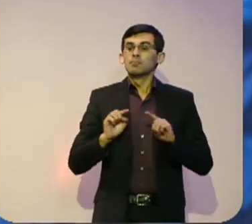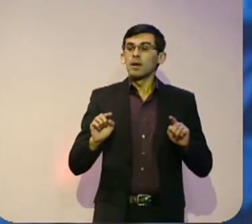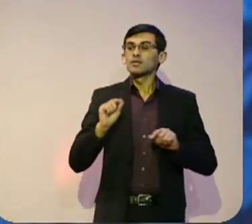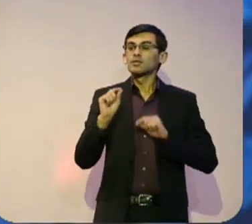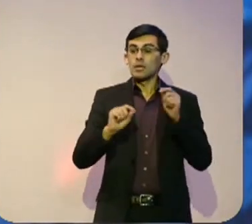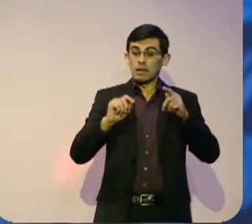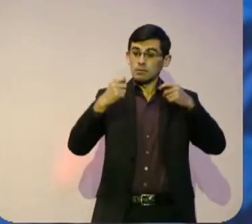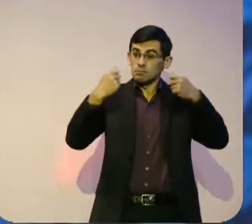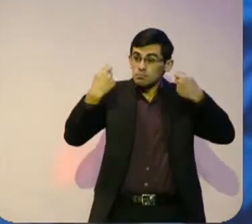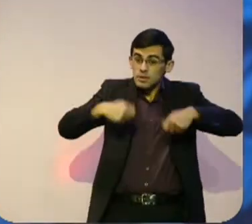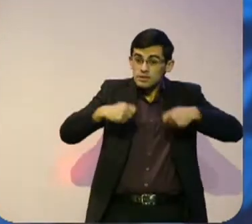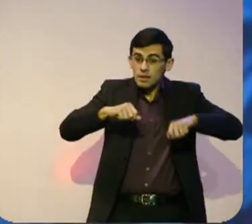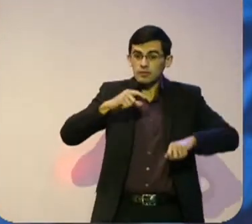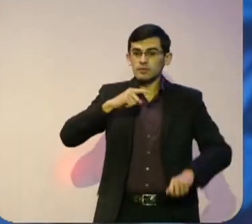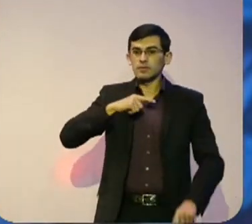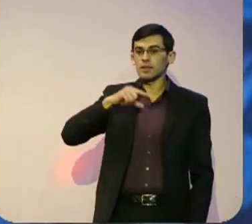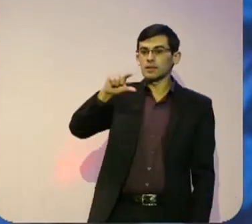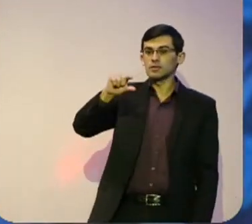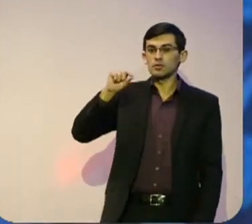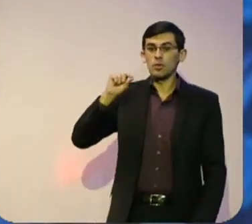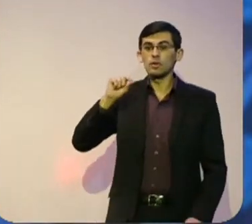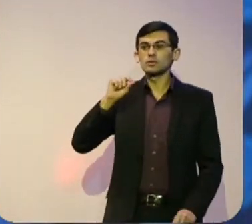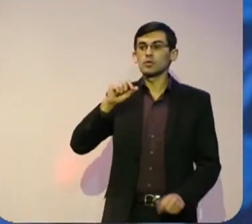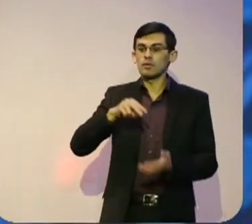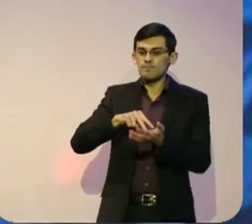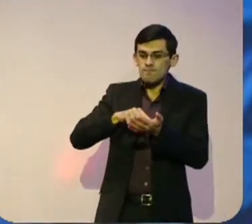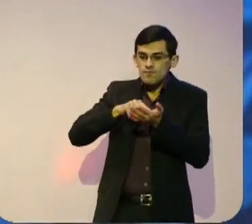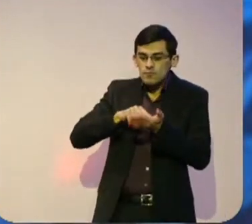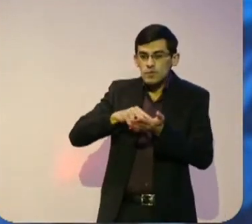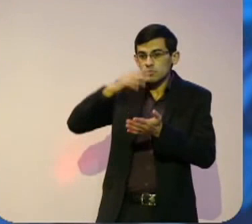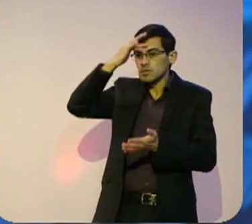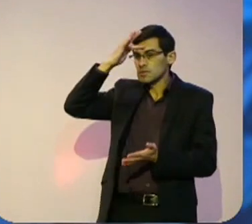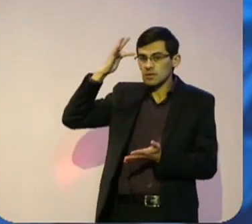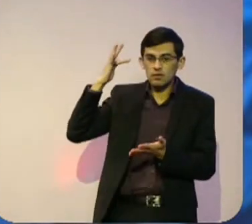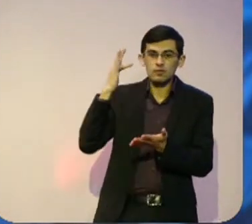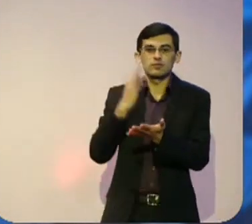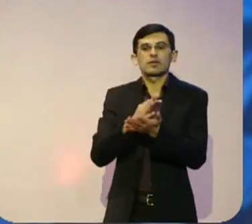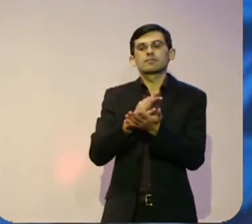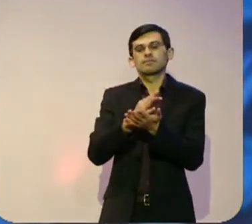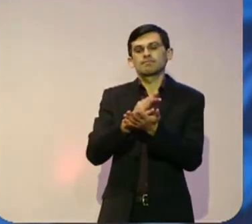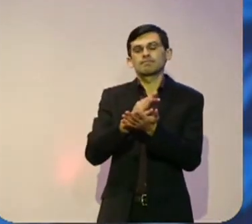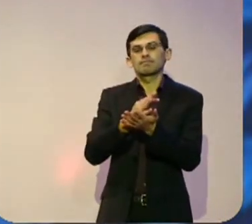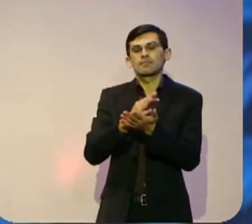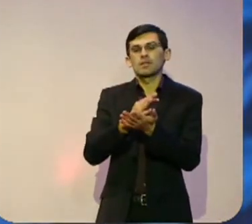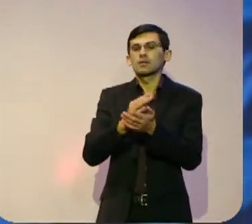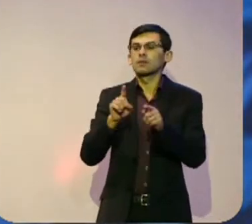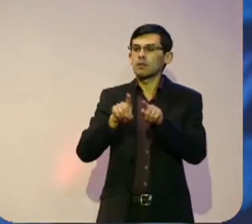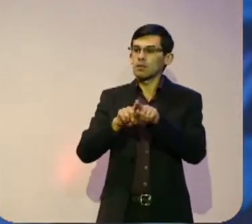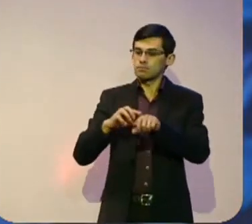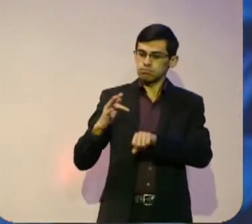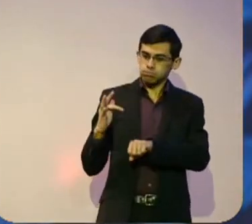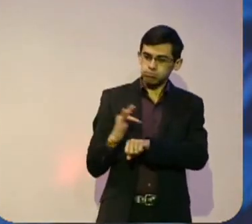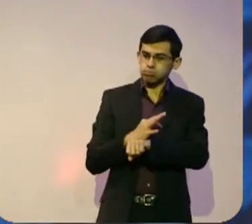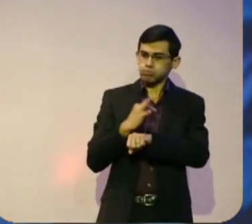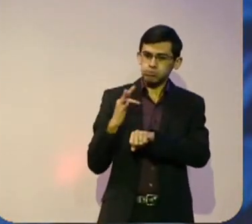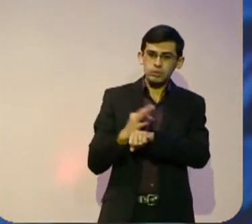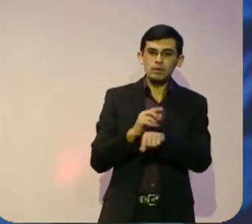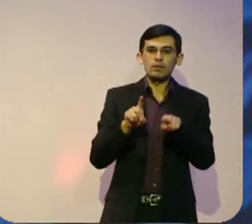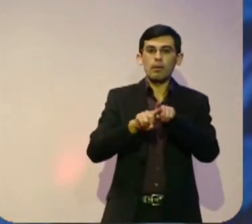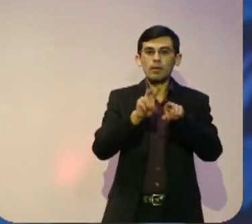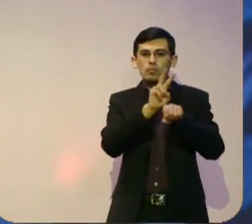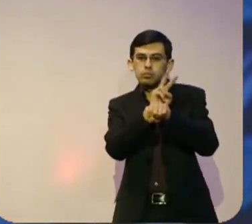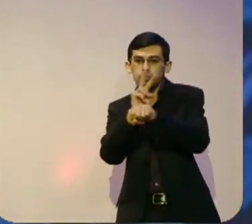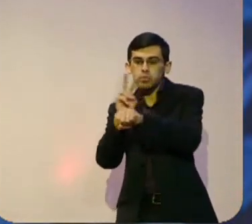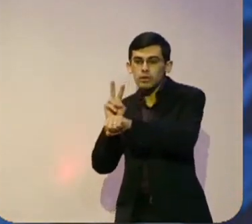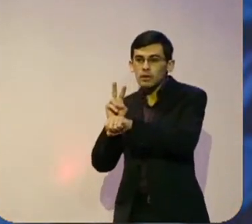e eles precisavam tomar decisões de viver firmes na fé e mantendo cuidados.